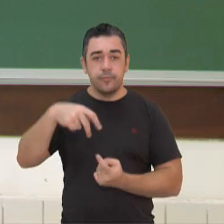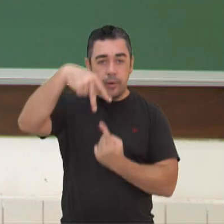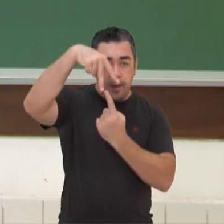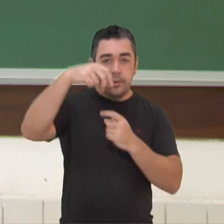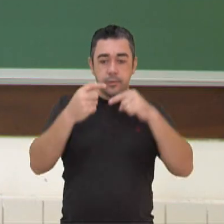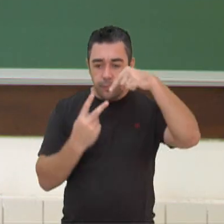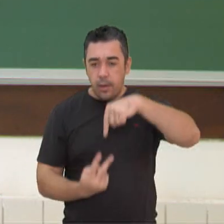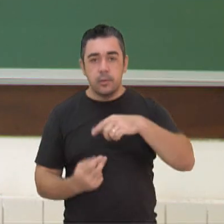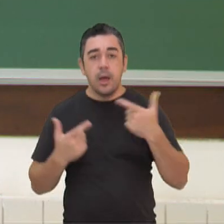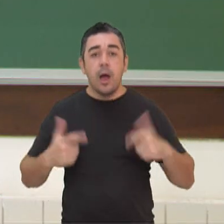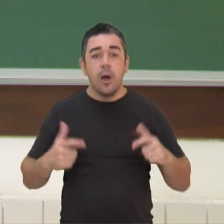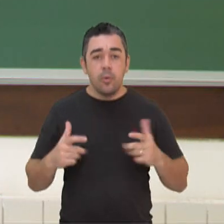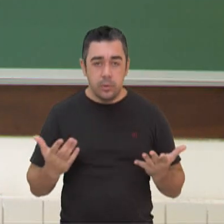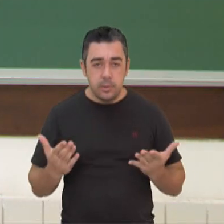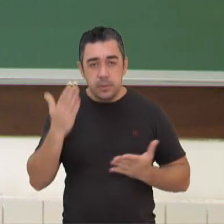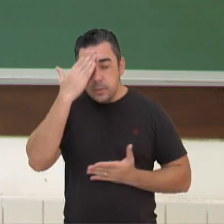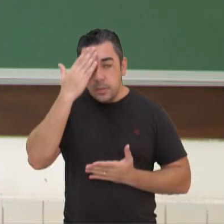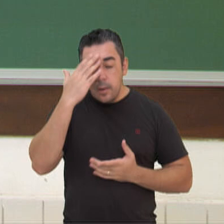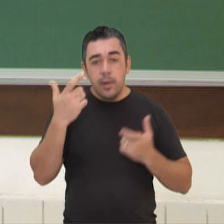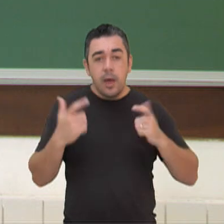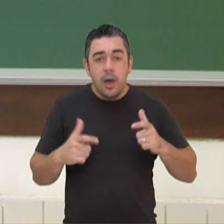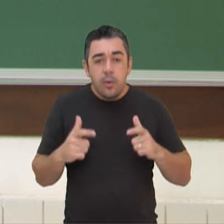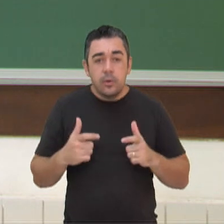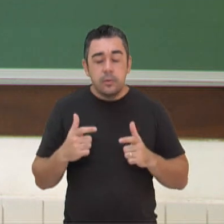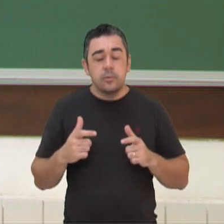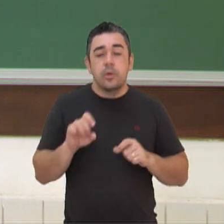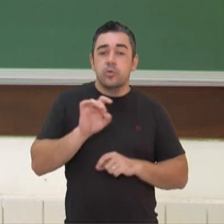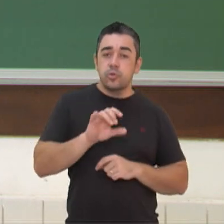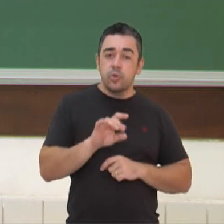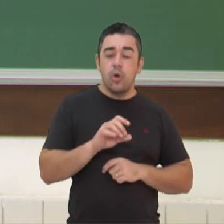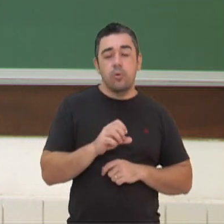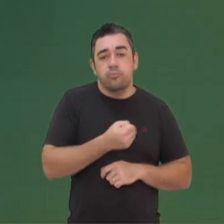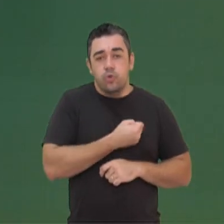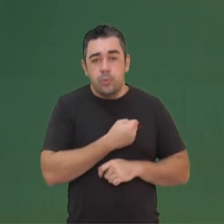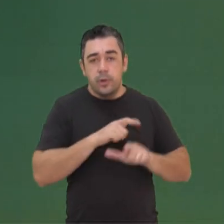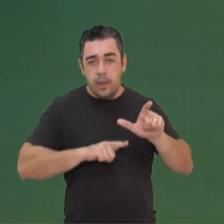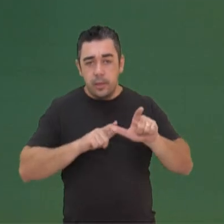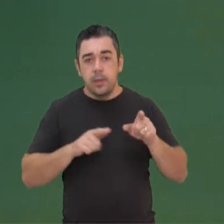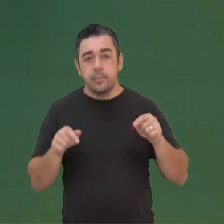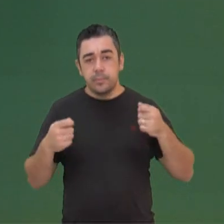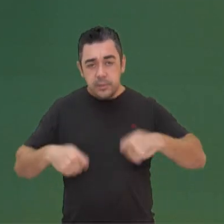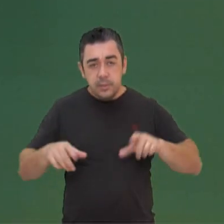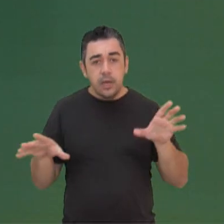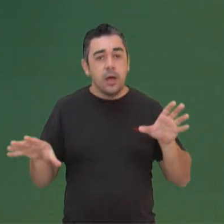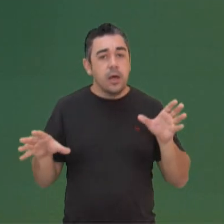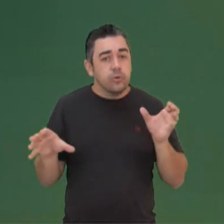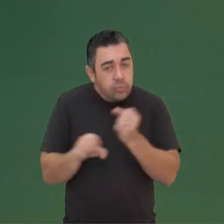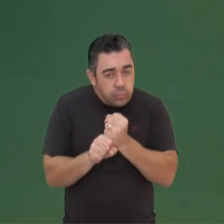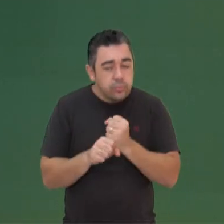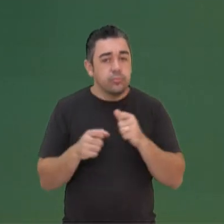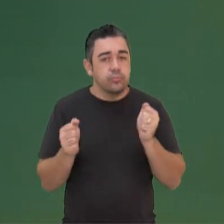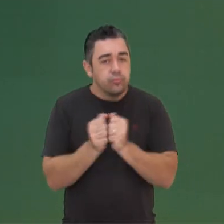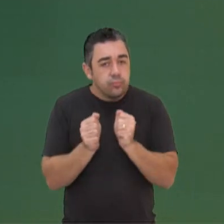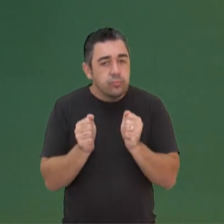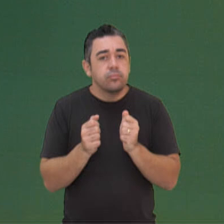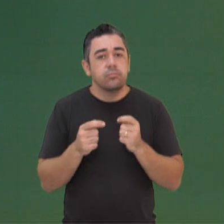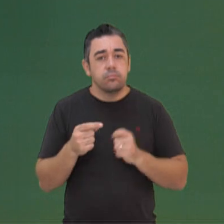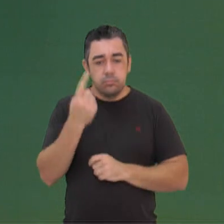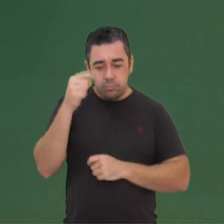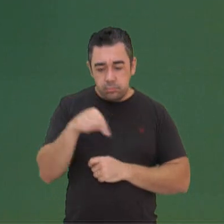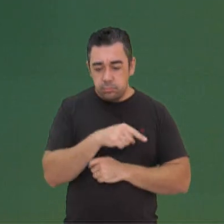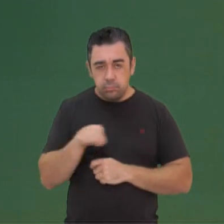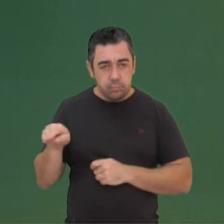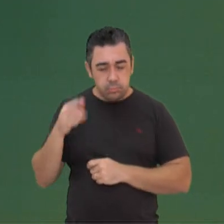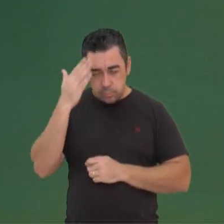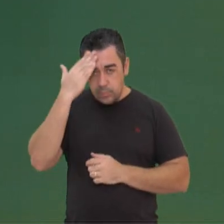escalares necessitam apenas de valor e unidade, já grandezas vetoriais precisam de, além desse valor e da